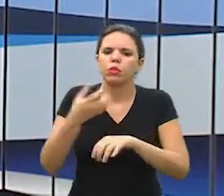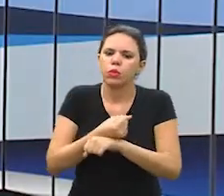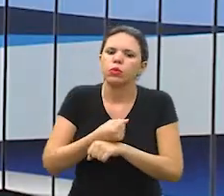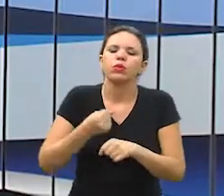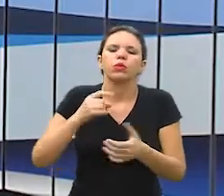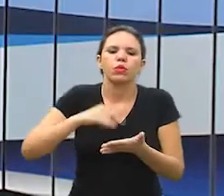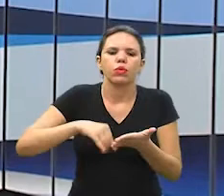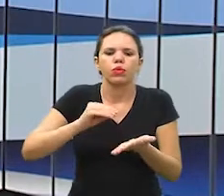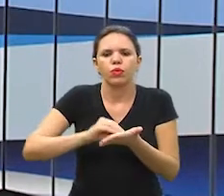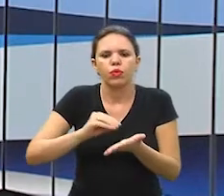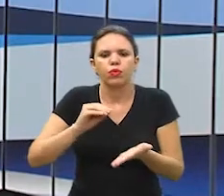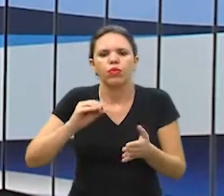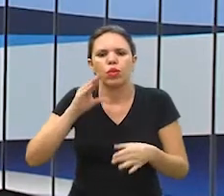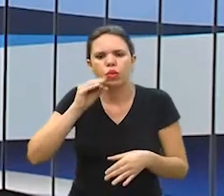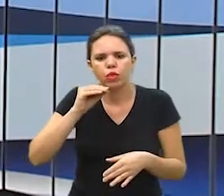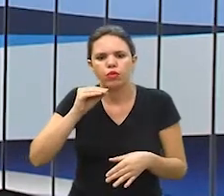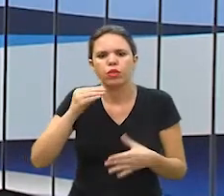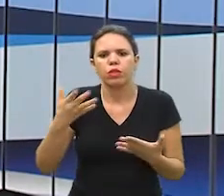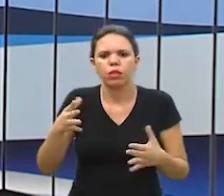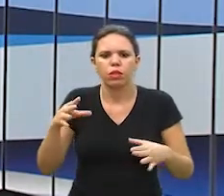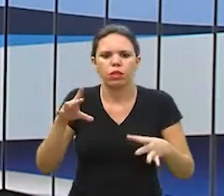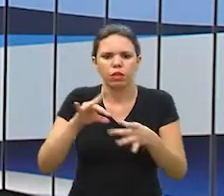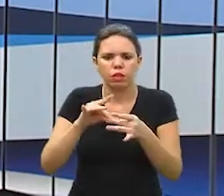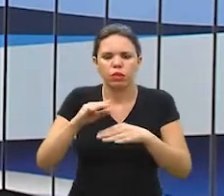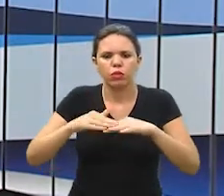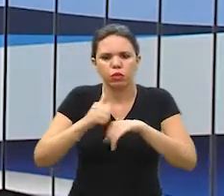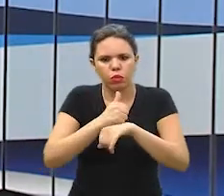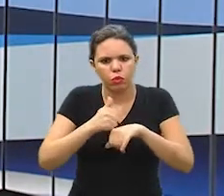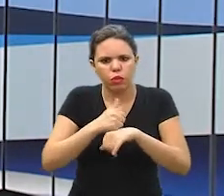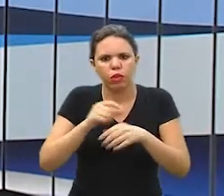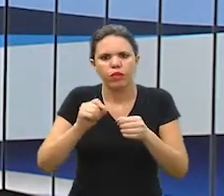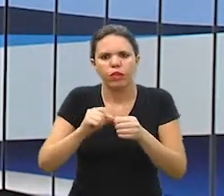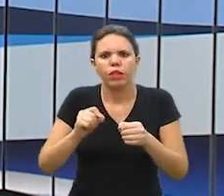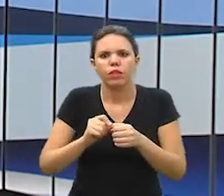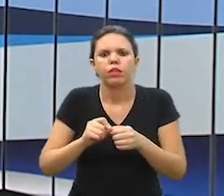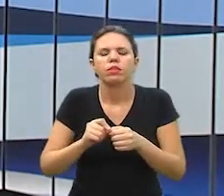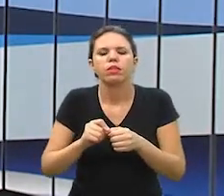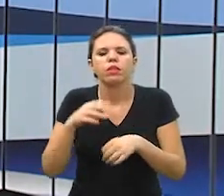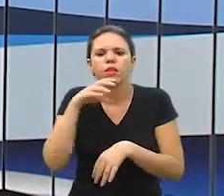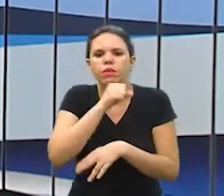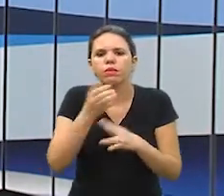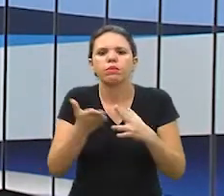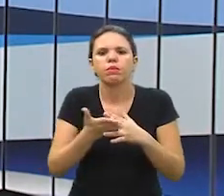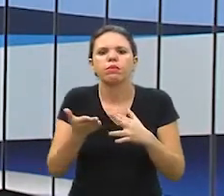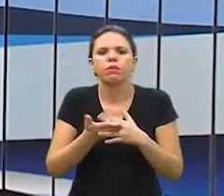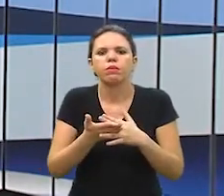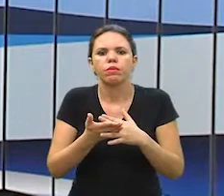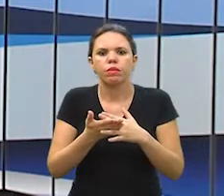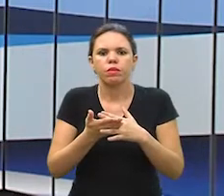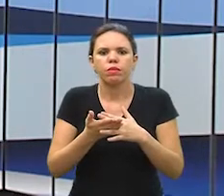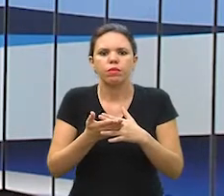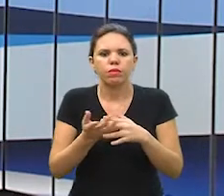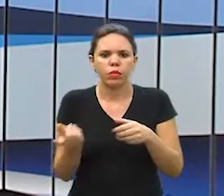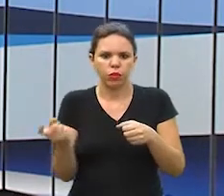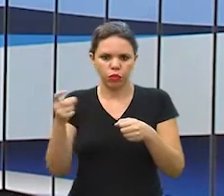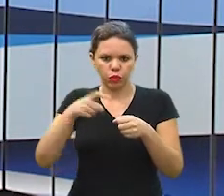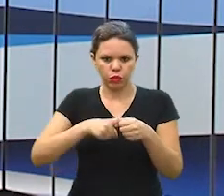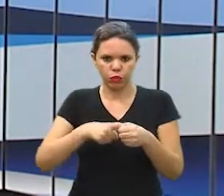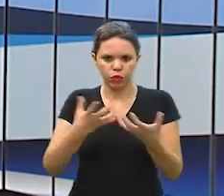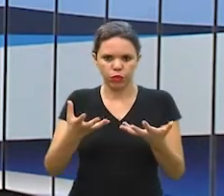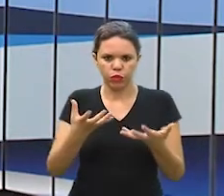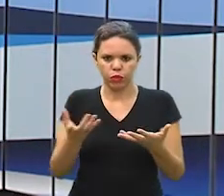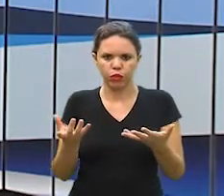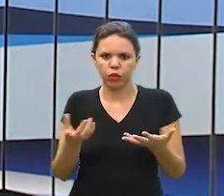com falta de recursos humanos, integração dos profissionais. Eu vou fazer o seguinte, rápido intervalo, na volta eu